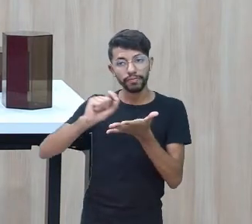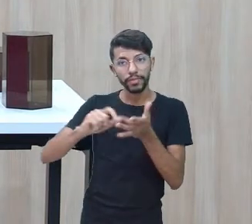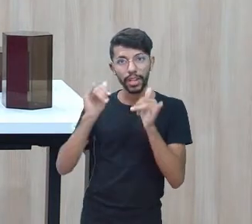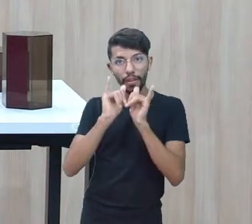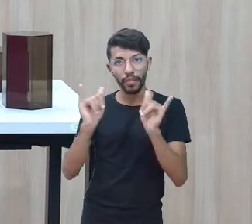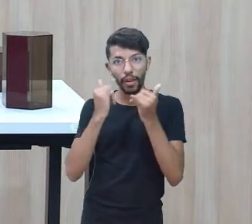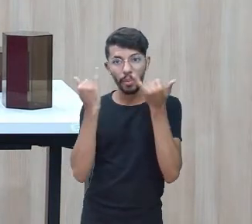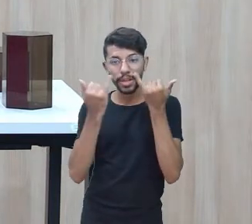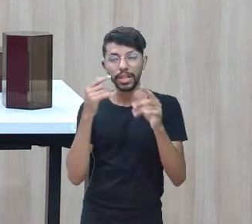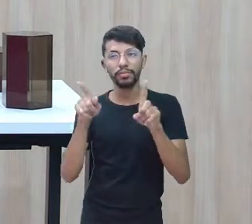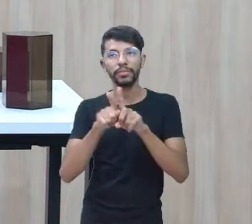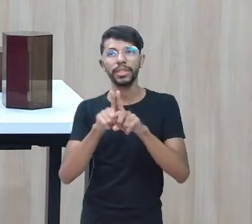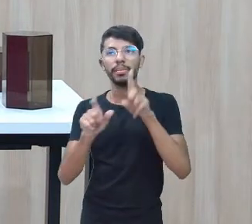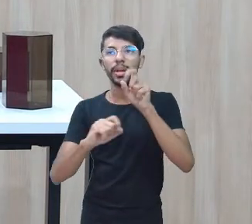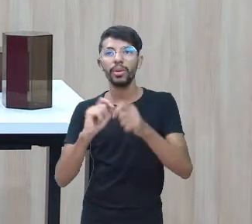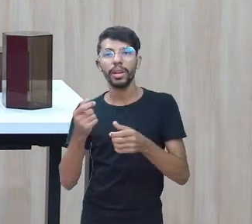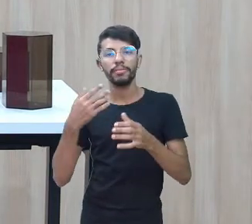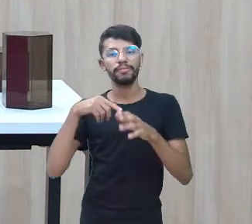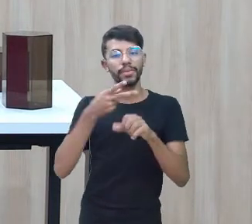sua playlist, tá bom?